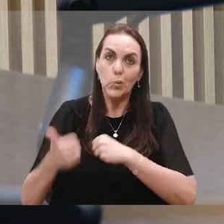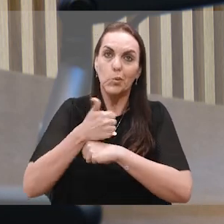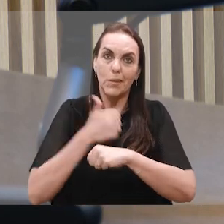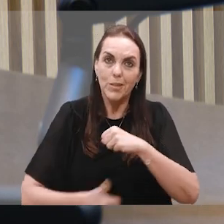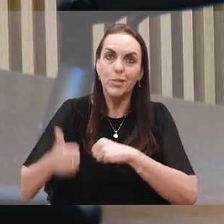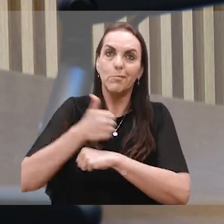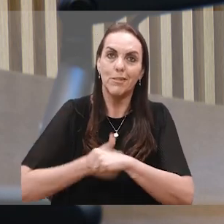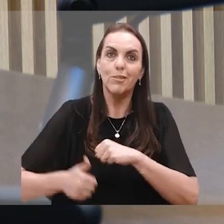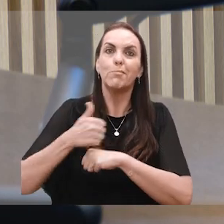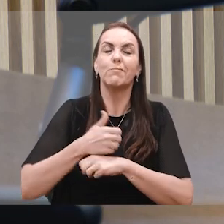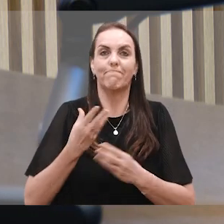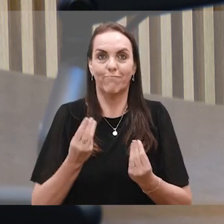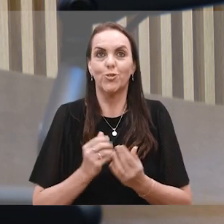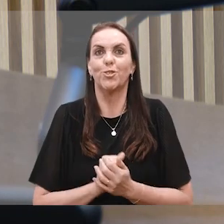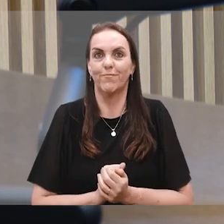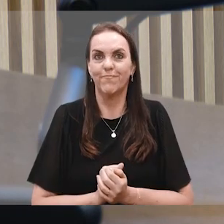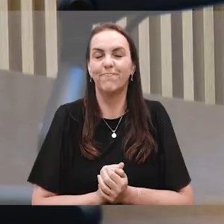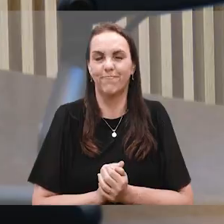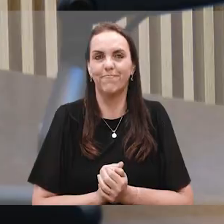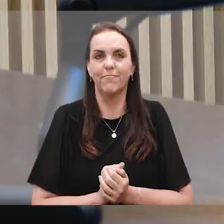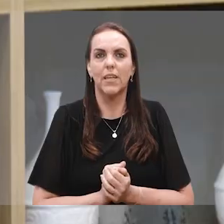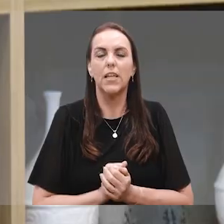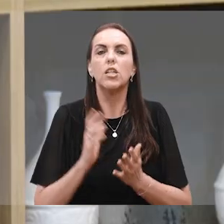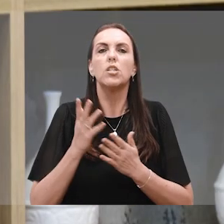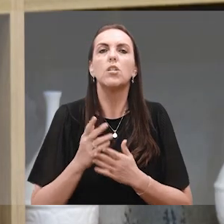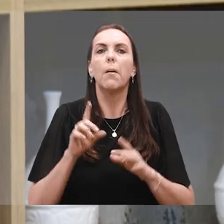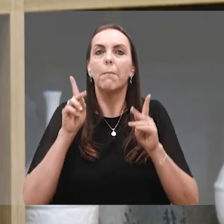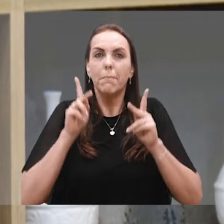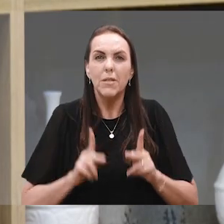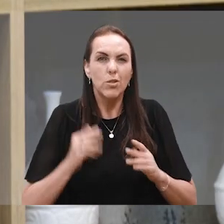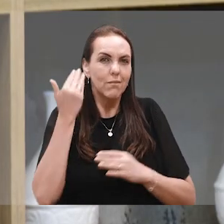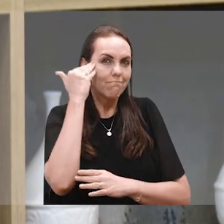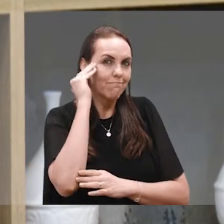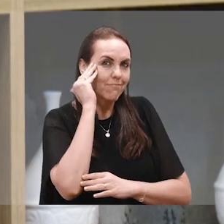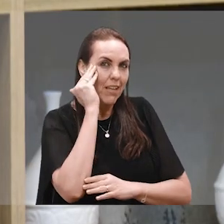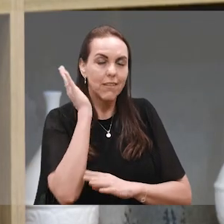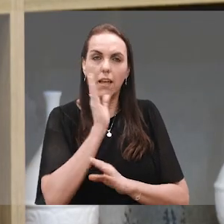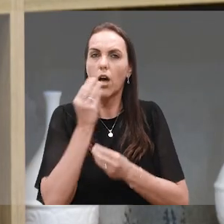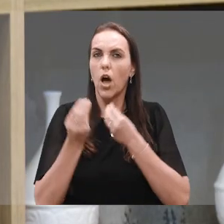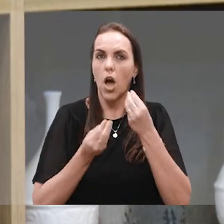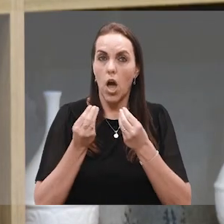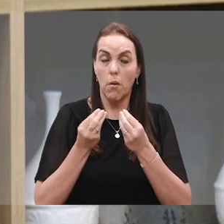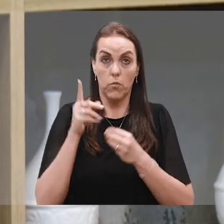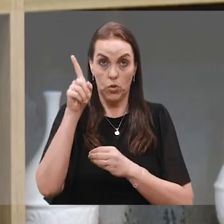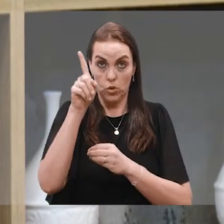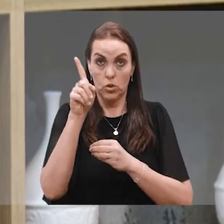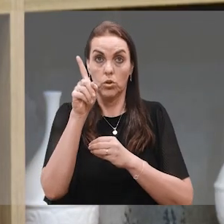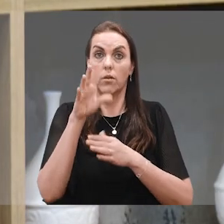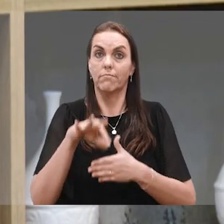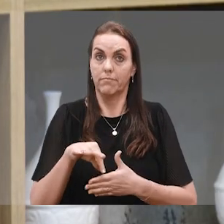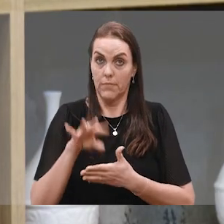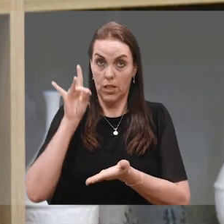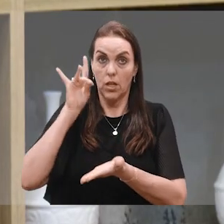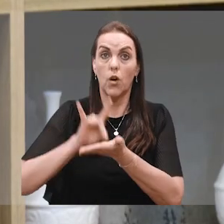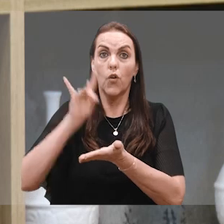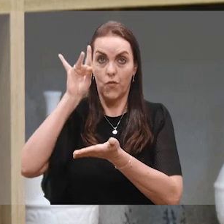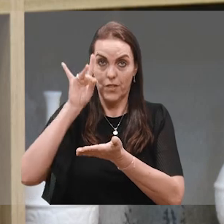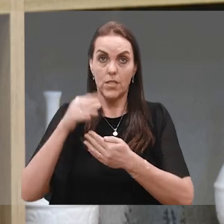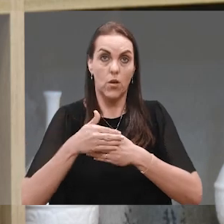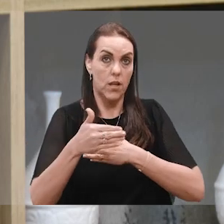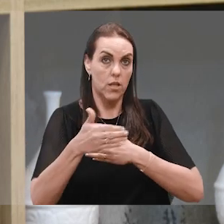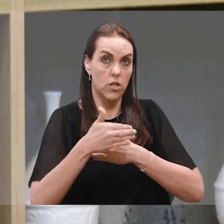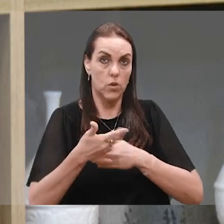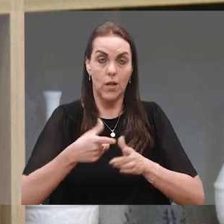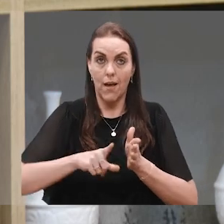em 2 anos como suplente, né. É, só para contextualizar quem nos acompanha, aí a senhora se torna titular da